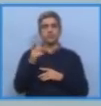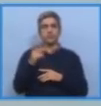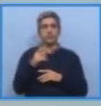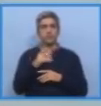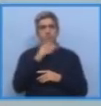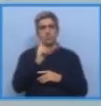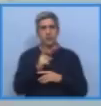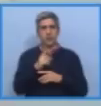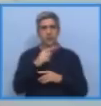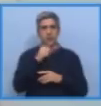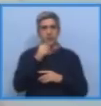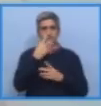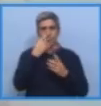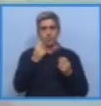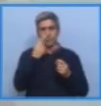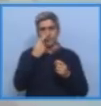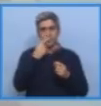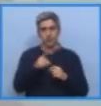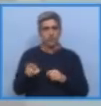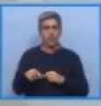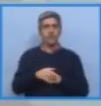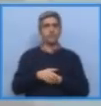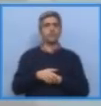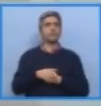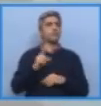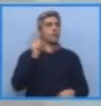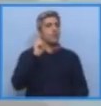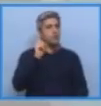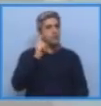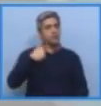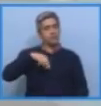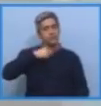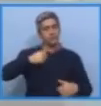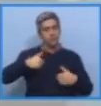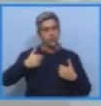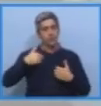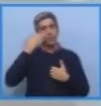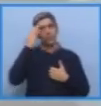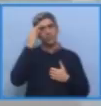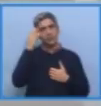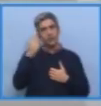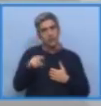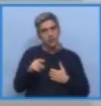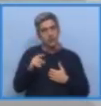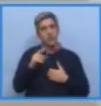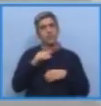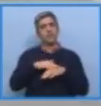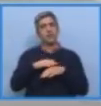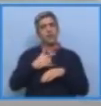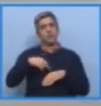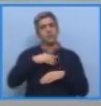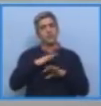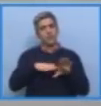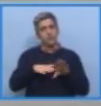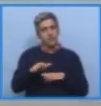diz habitualmente. É claro que importa ter consciência que os pecados que fazemos, o mal que fazemos